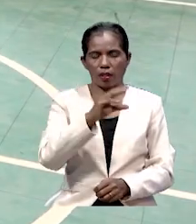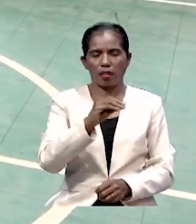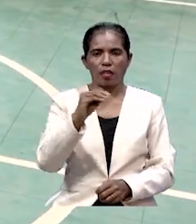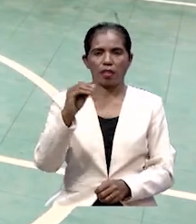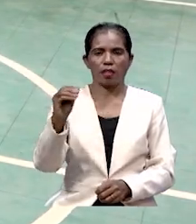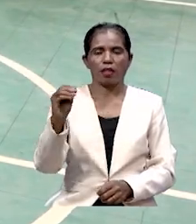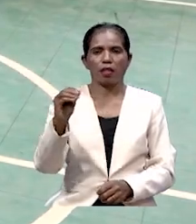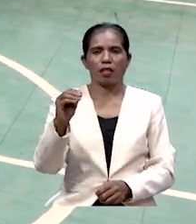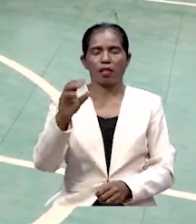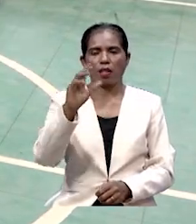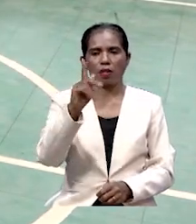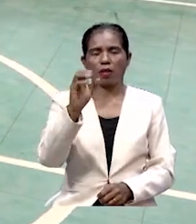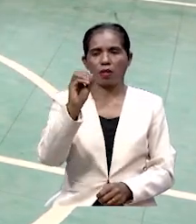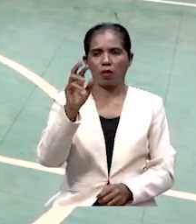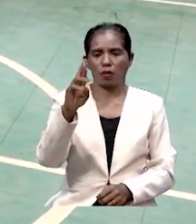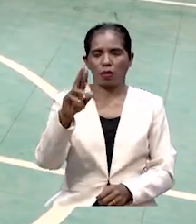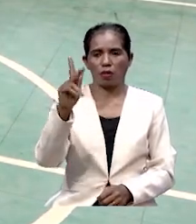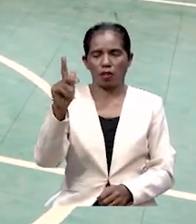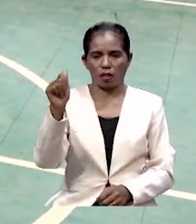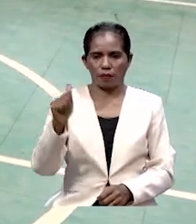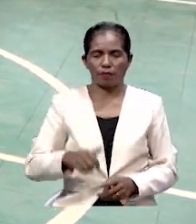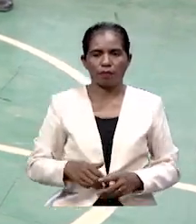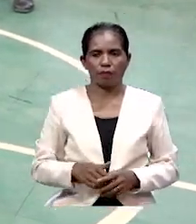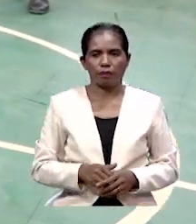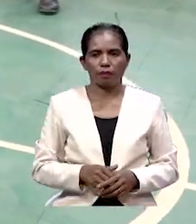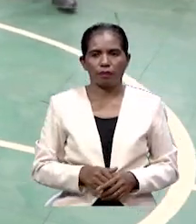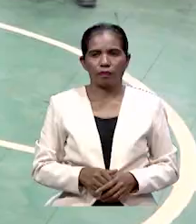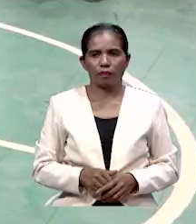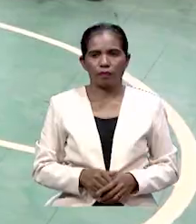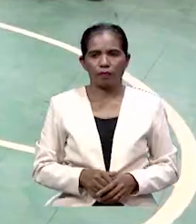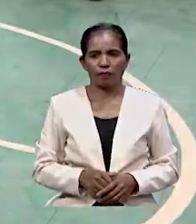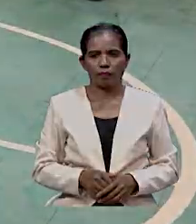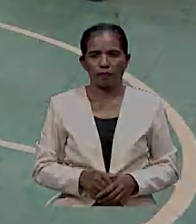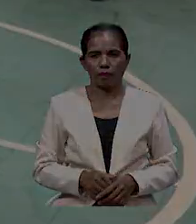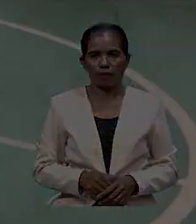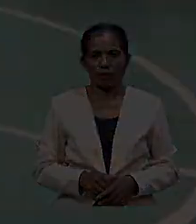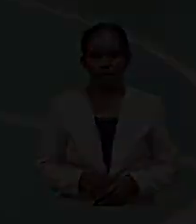reklaran ka korka. Felicitas Borges, Jaime dos Santos, GMN.